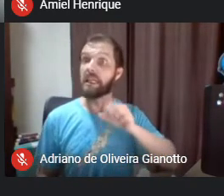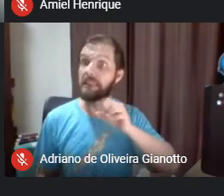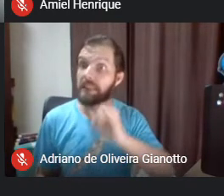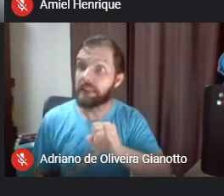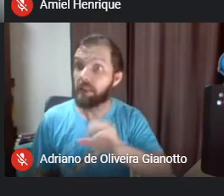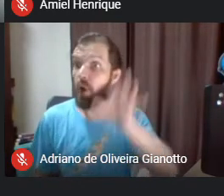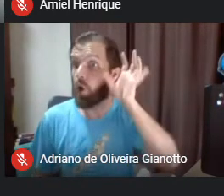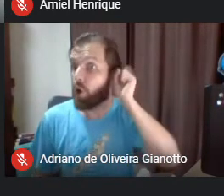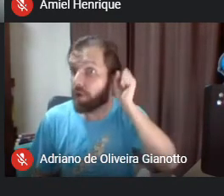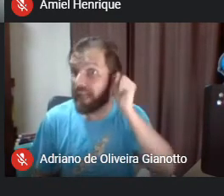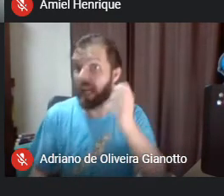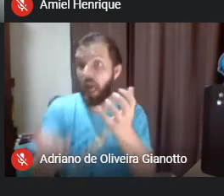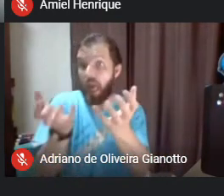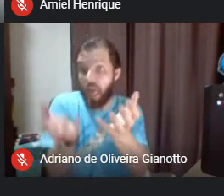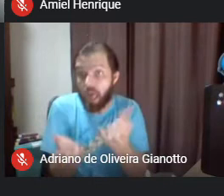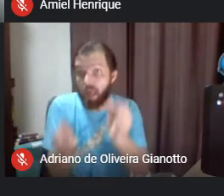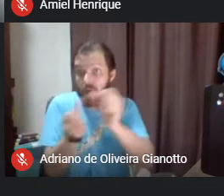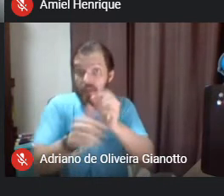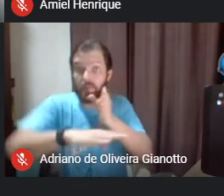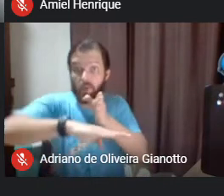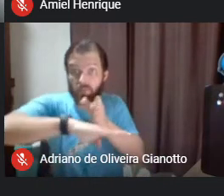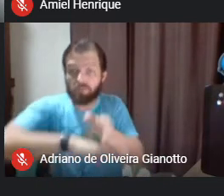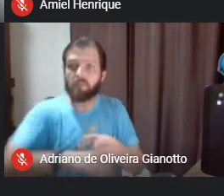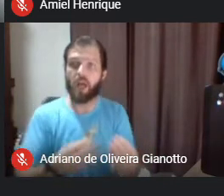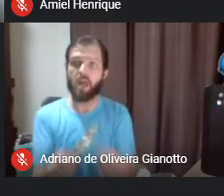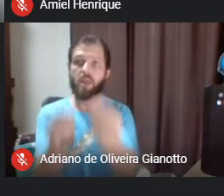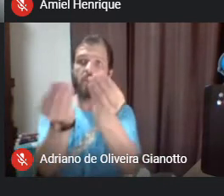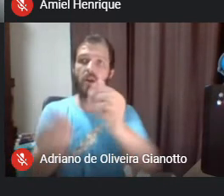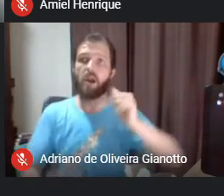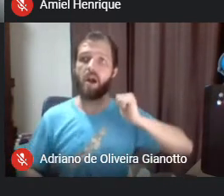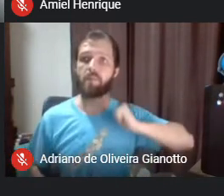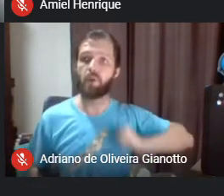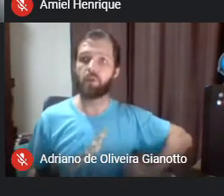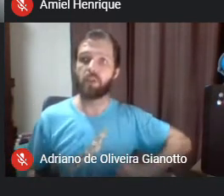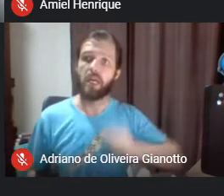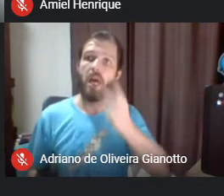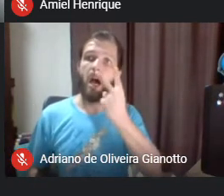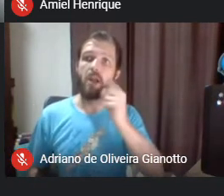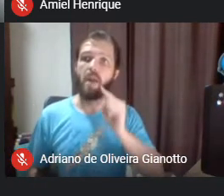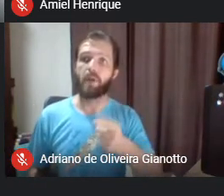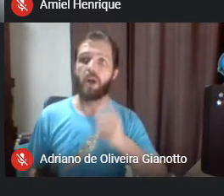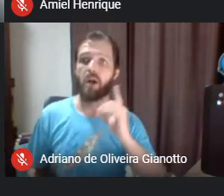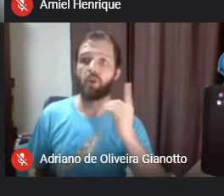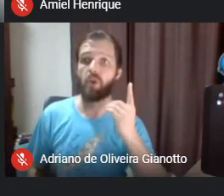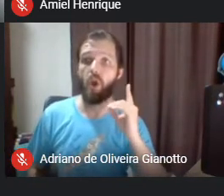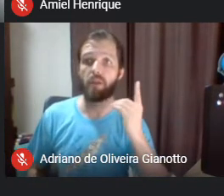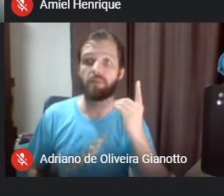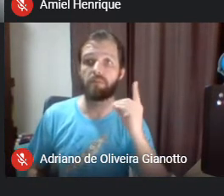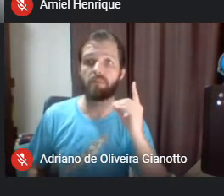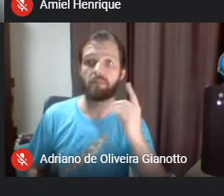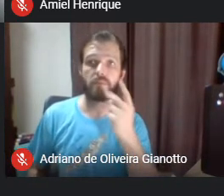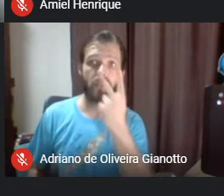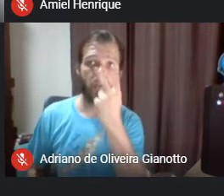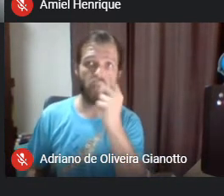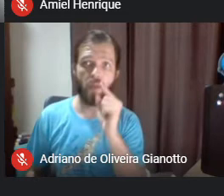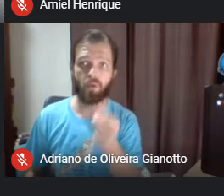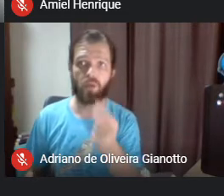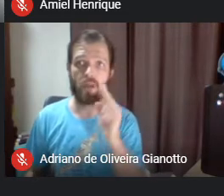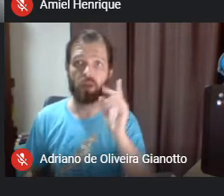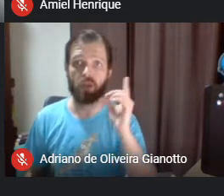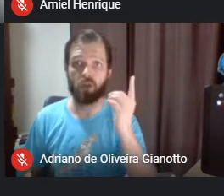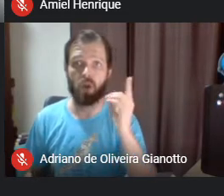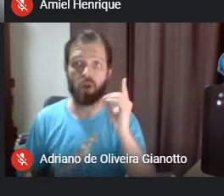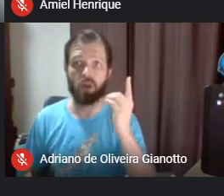tradução, lá há esse sistema também. Se você quiser, tem bolsas